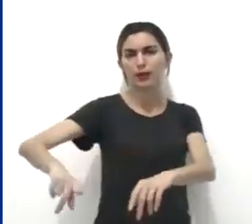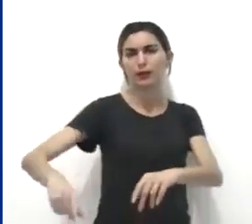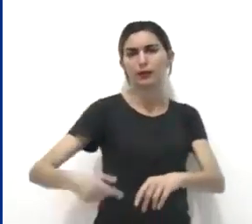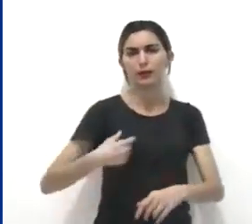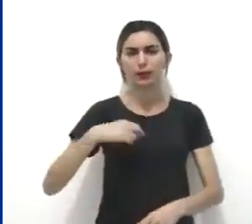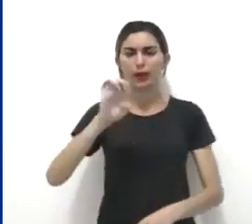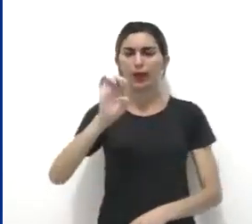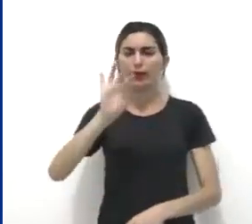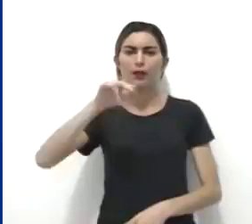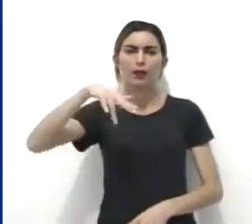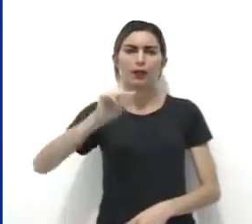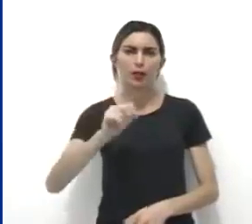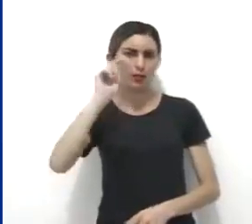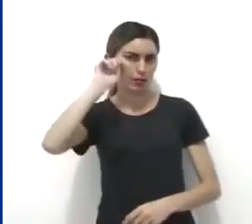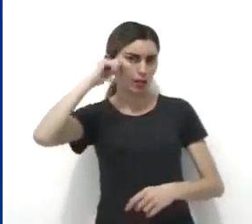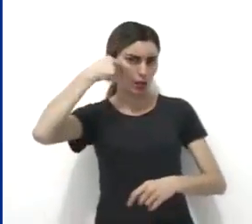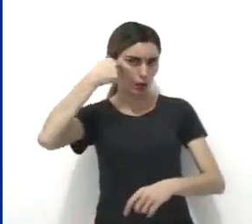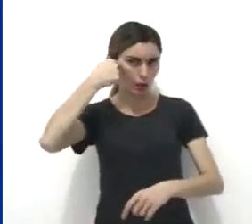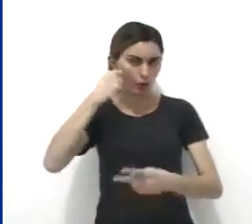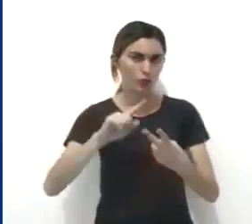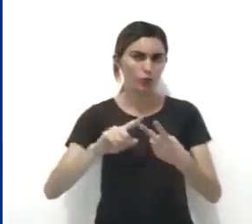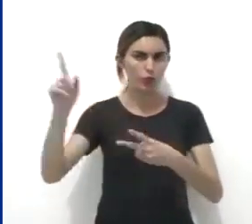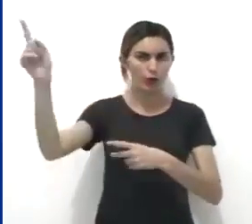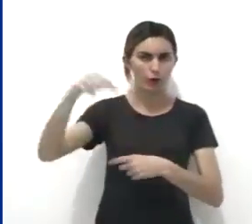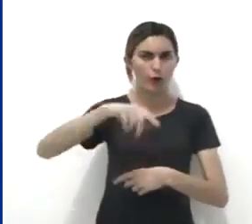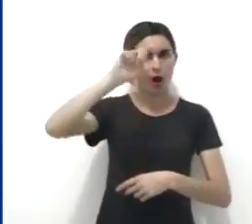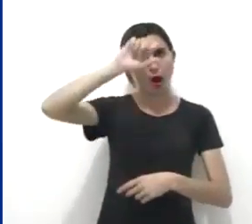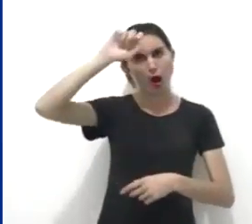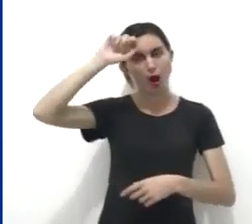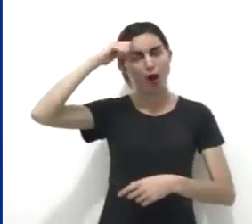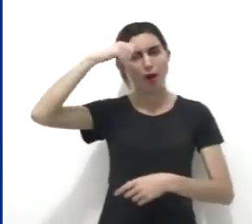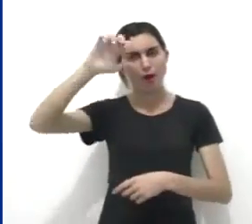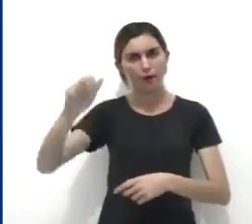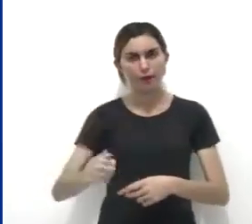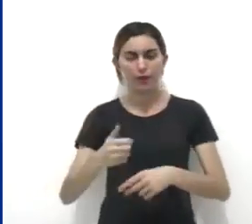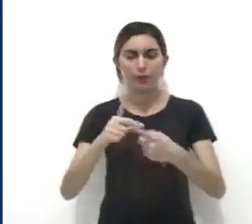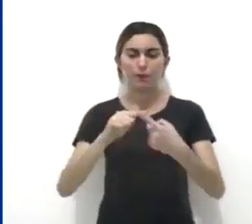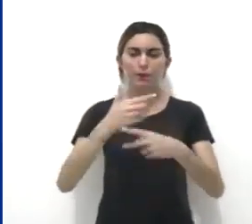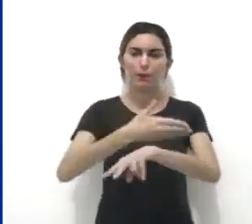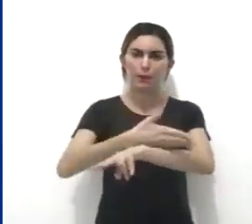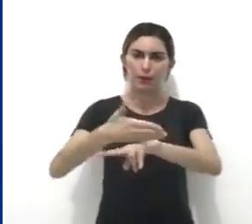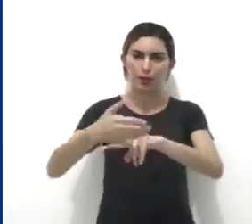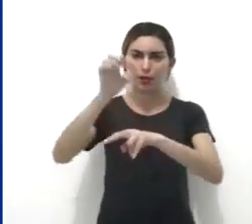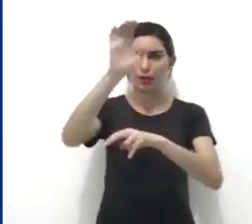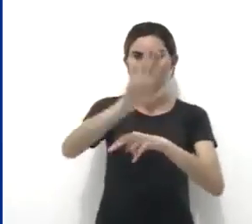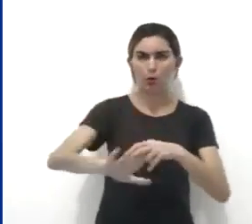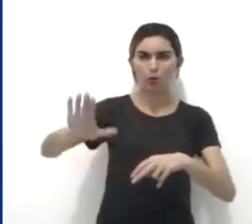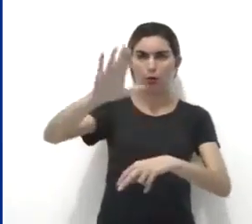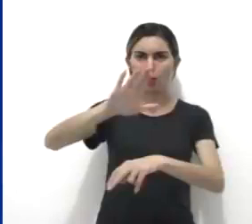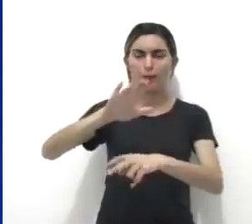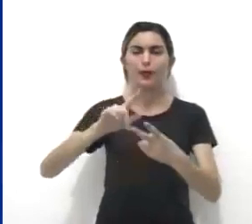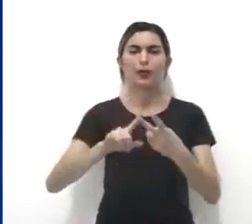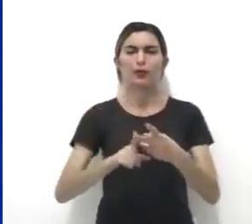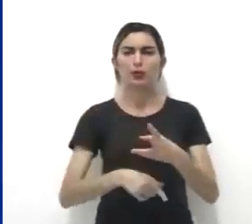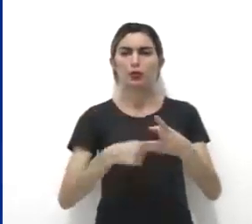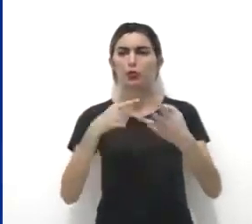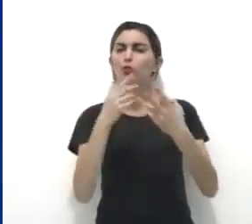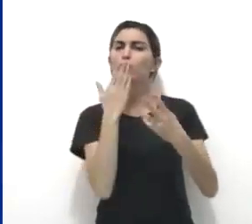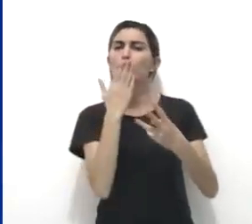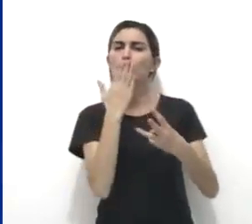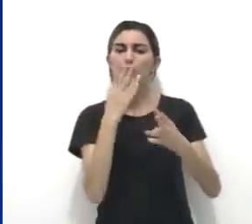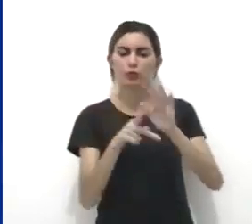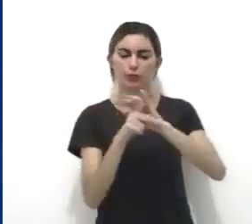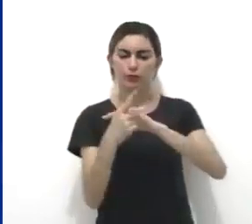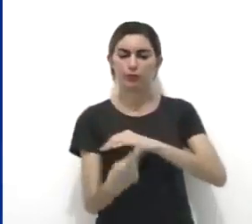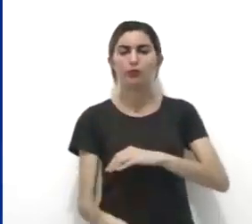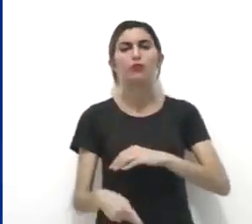colonizaram nosso país foram os negros, vindo do continente africano, os brancos, vindo do continente europeu, e os